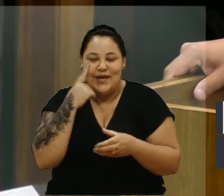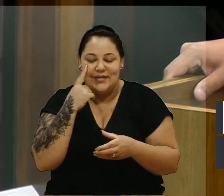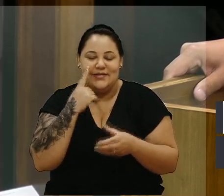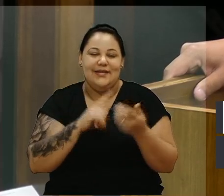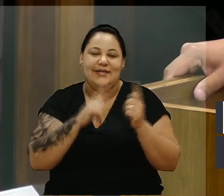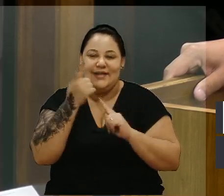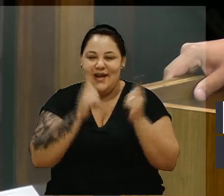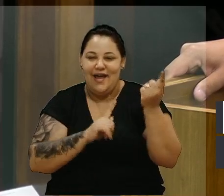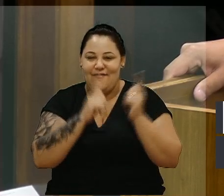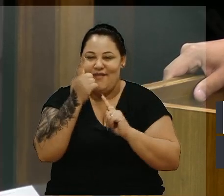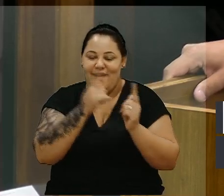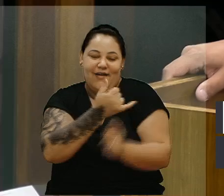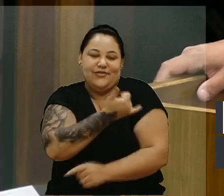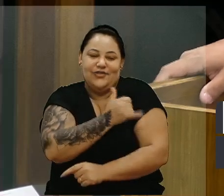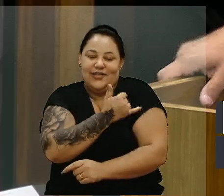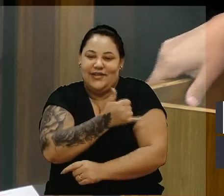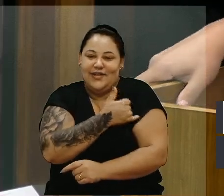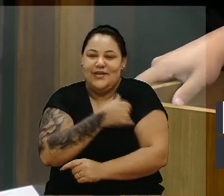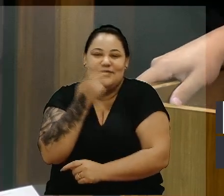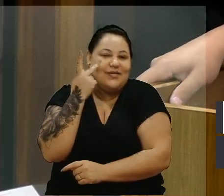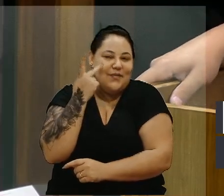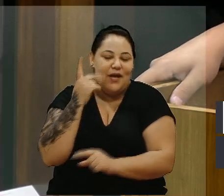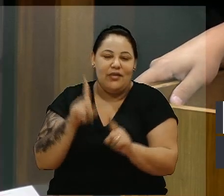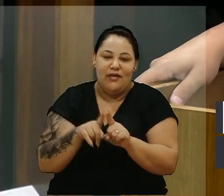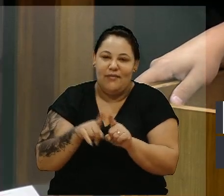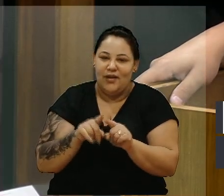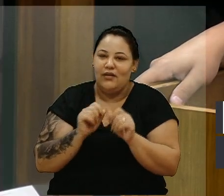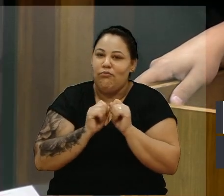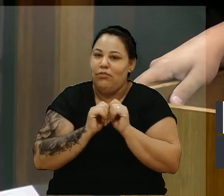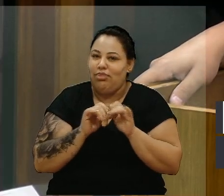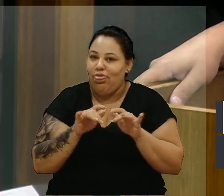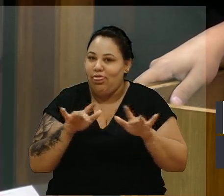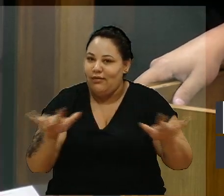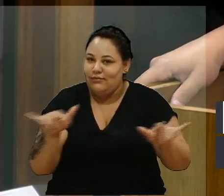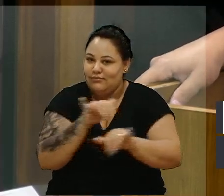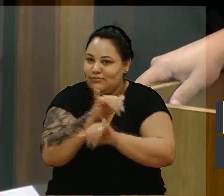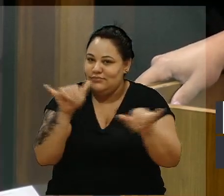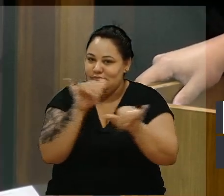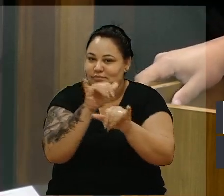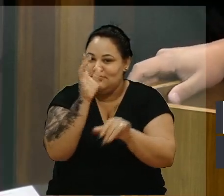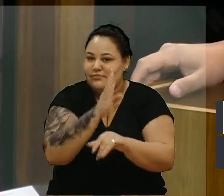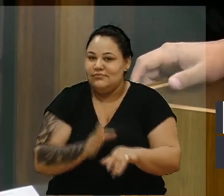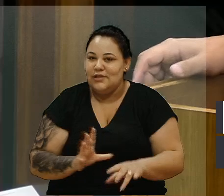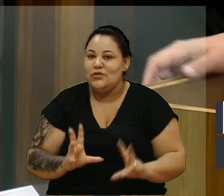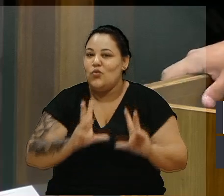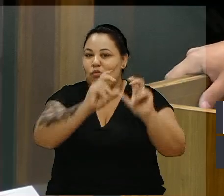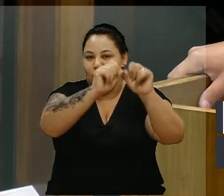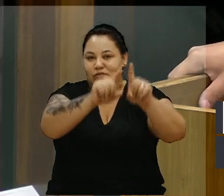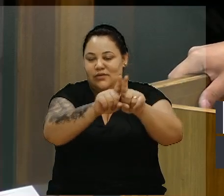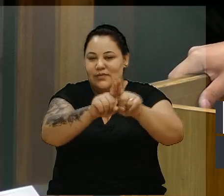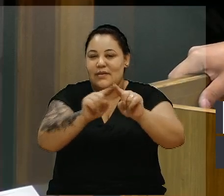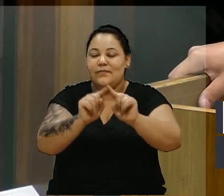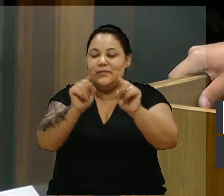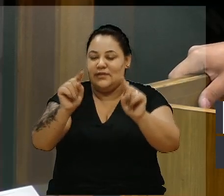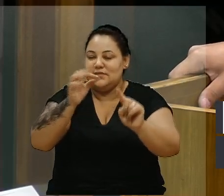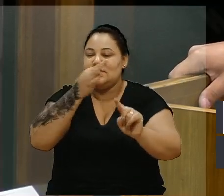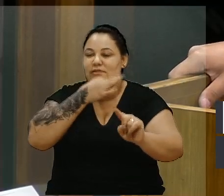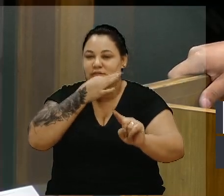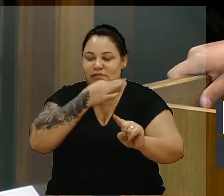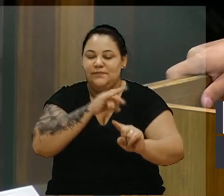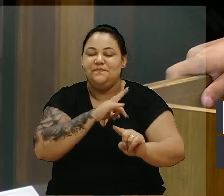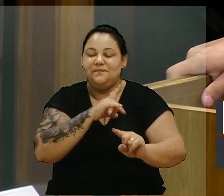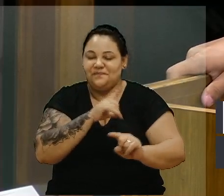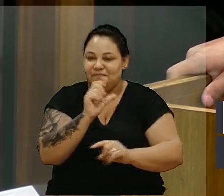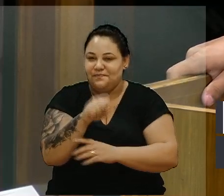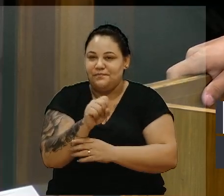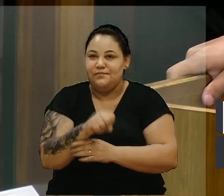São Paulo, que tem um apelo e uma super divulgação nacional e comercial, mas Caxias, sim, tem